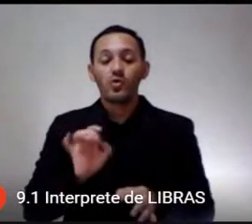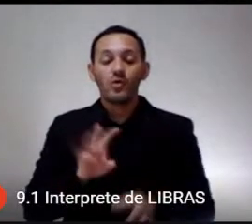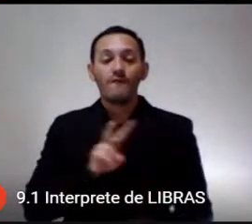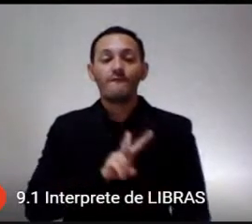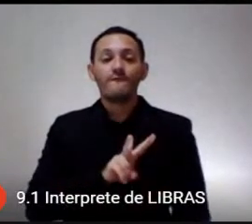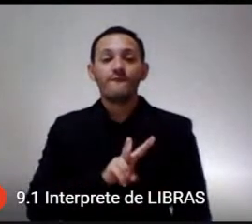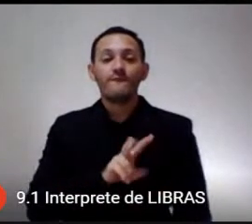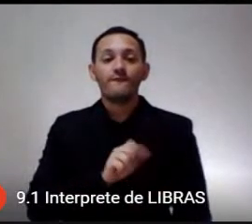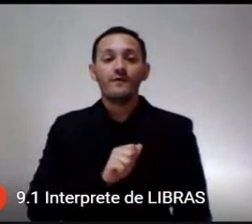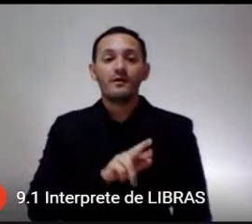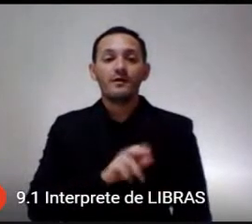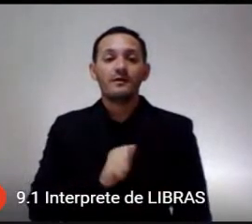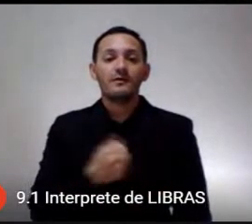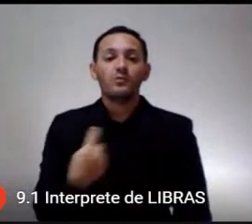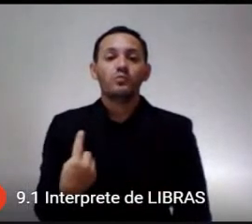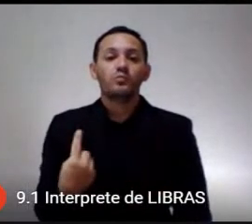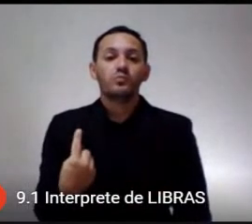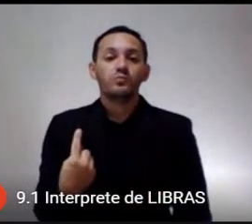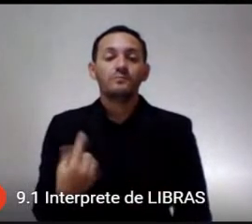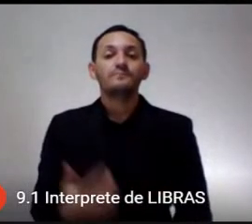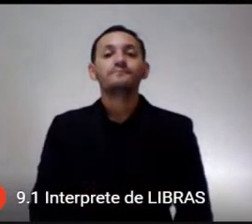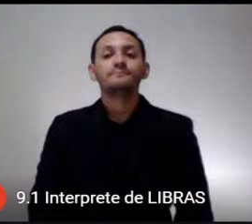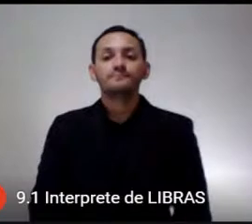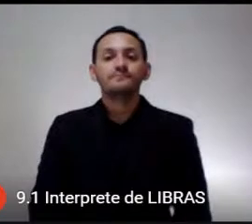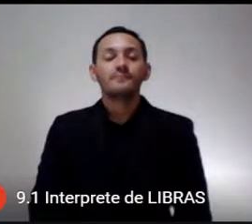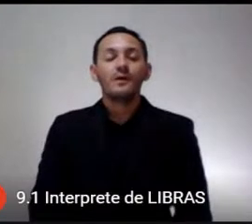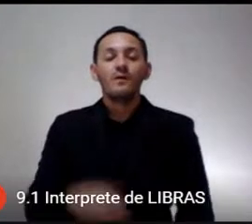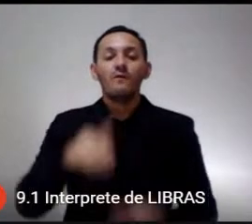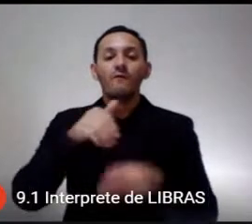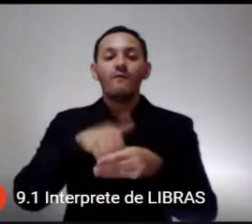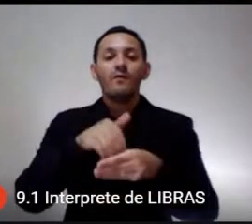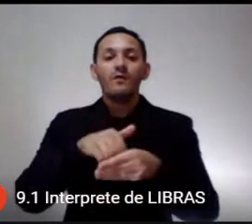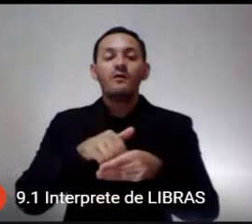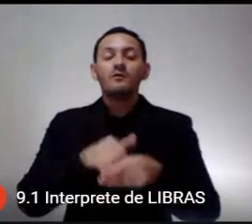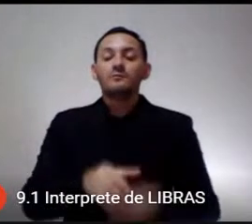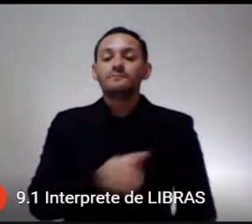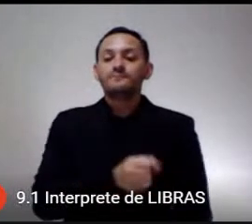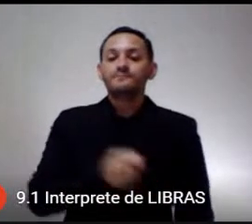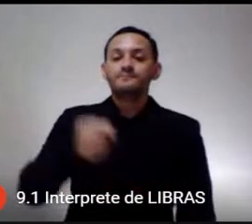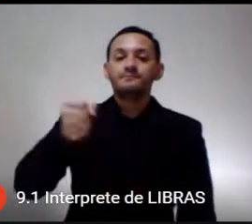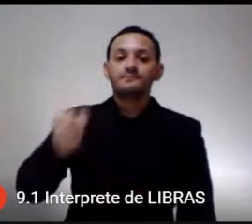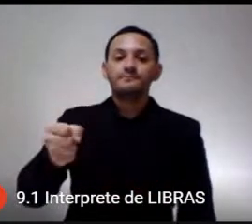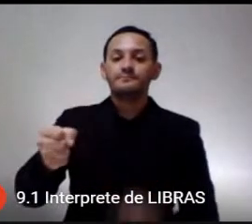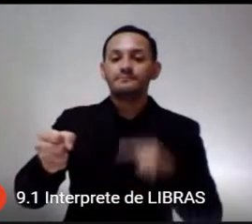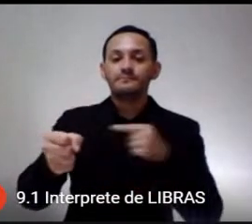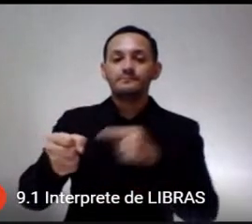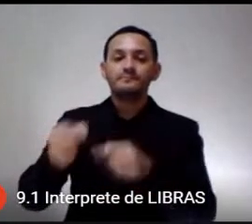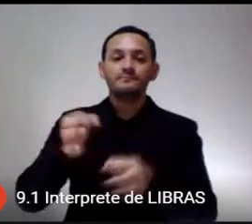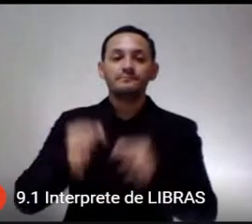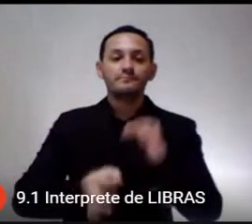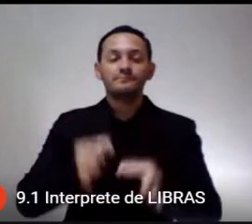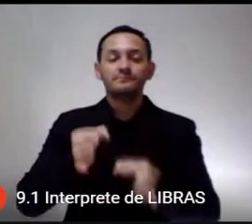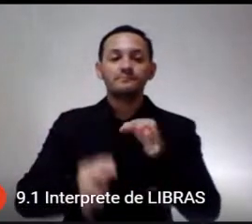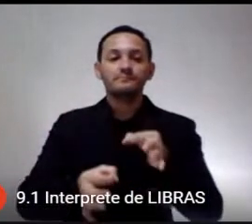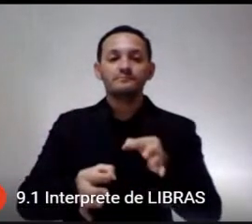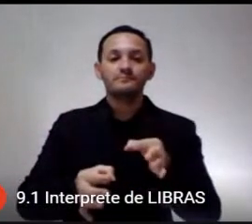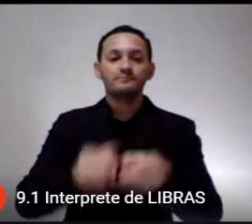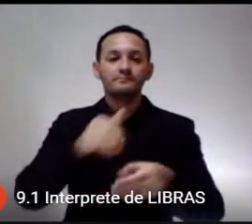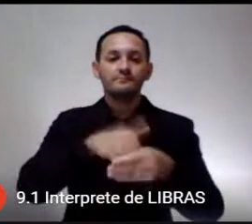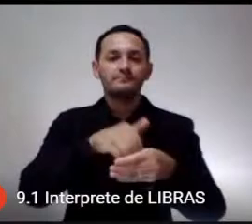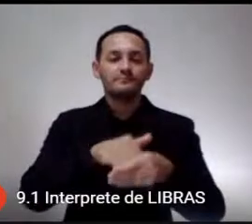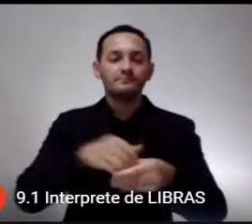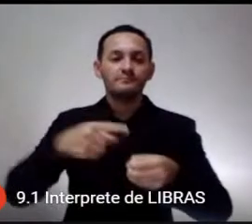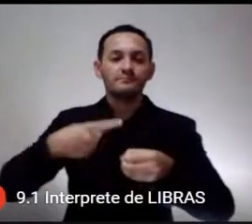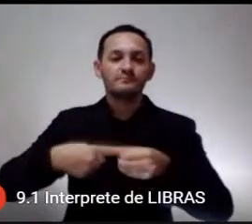o meu voto ficou no sentido de designar para exercer a função de juiz eleitoral da 33ª Zona Eleitoral, sediada em